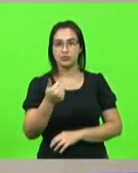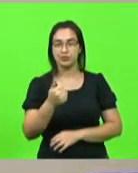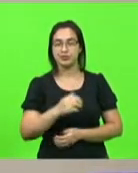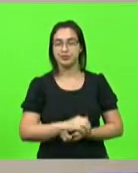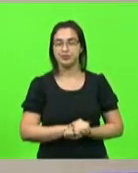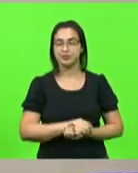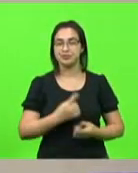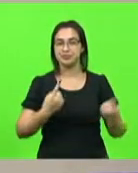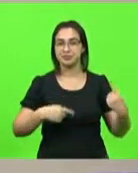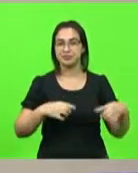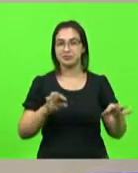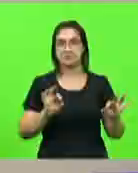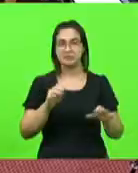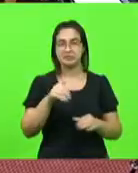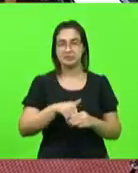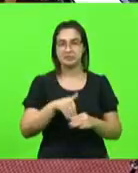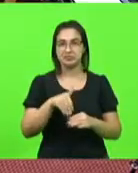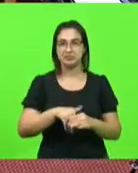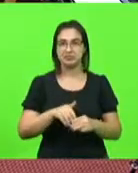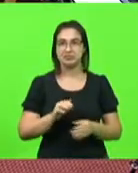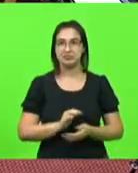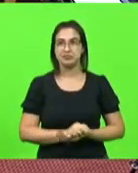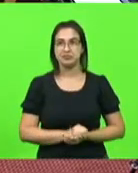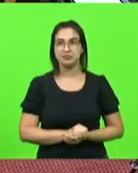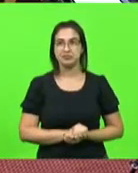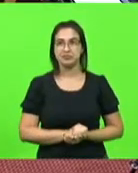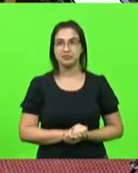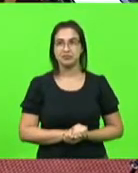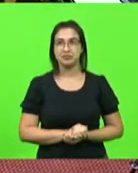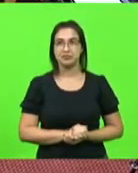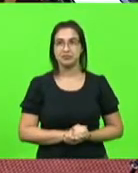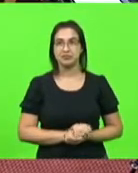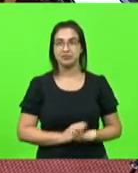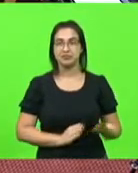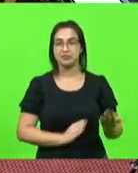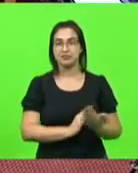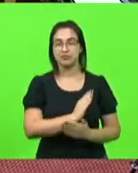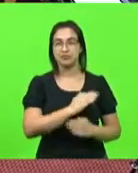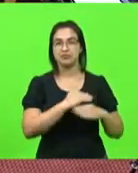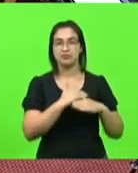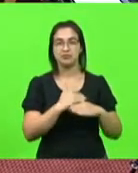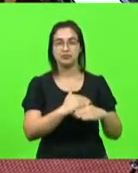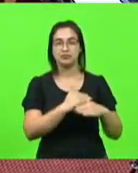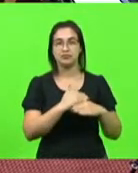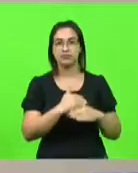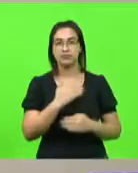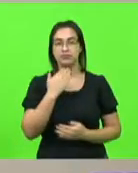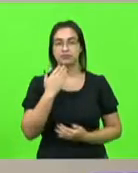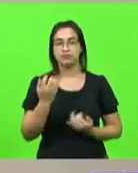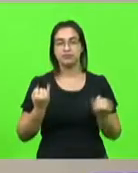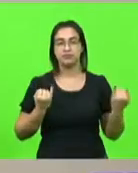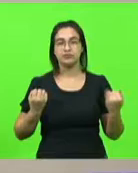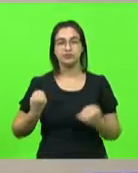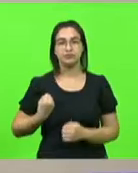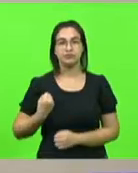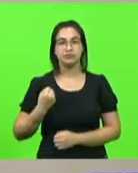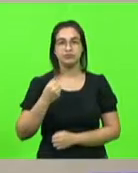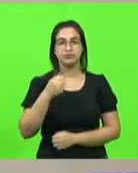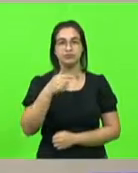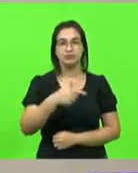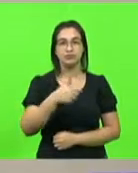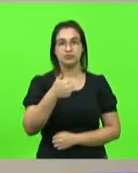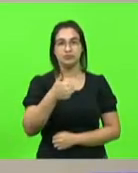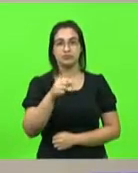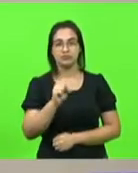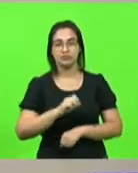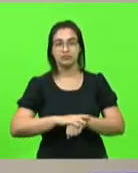Não havendo quem queira discutir, em votação. Deputados que aprovam, permaneçam como se encontram. Aprovado por unanimidade. Pedido de informação